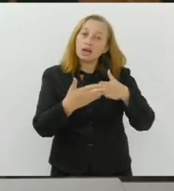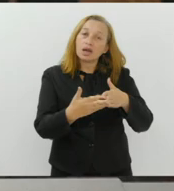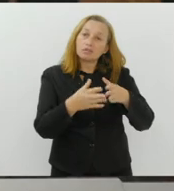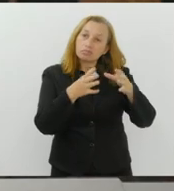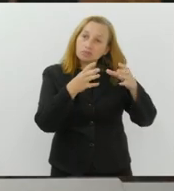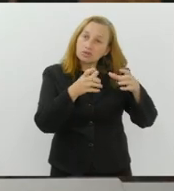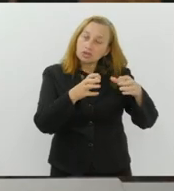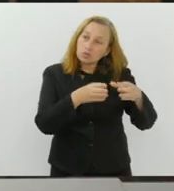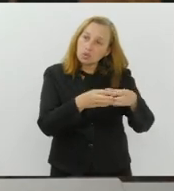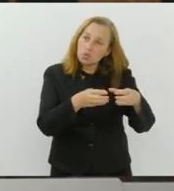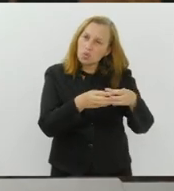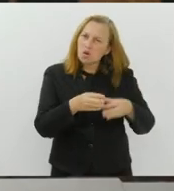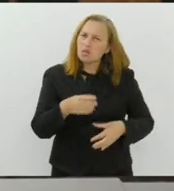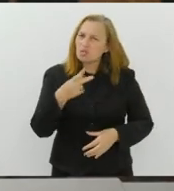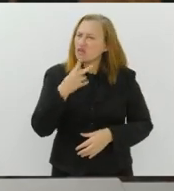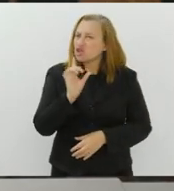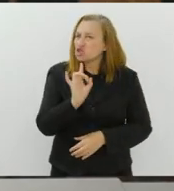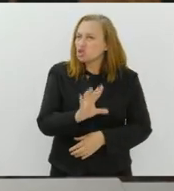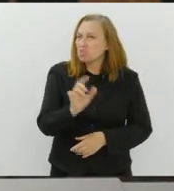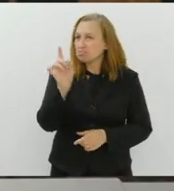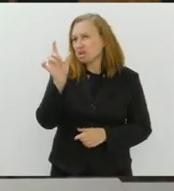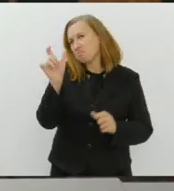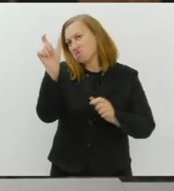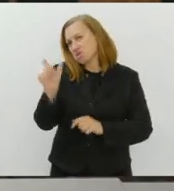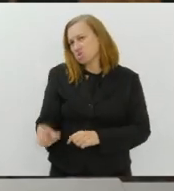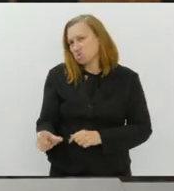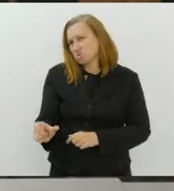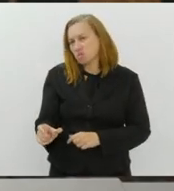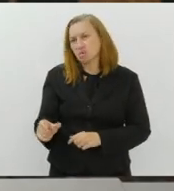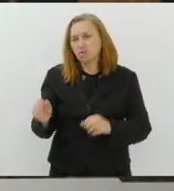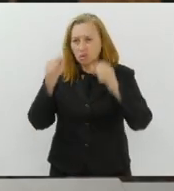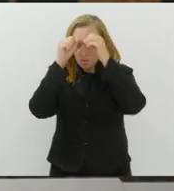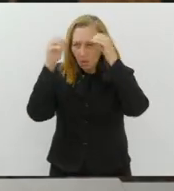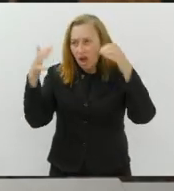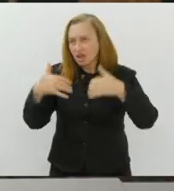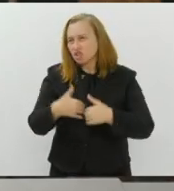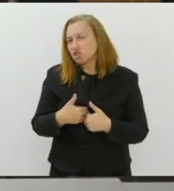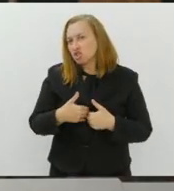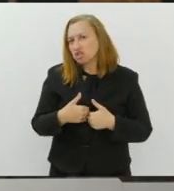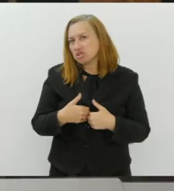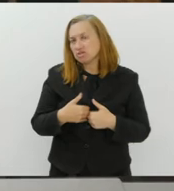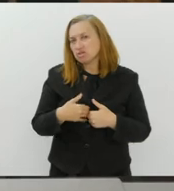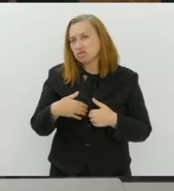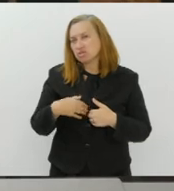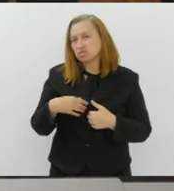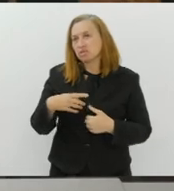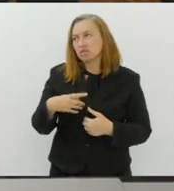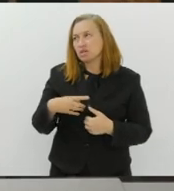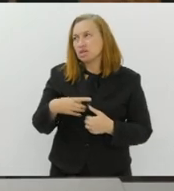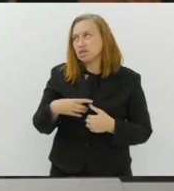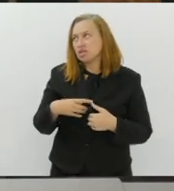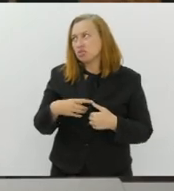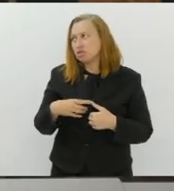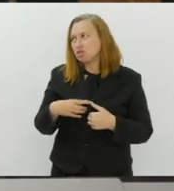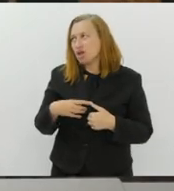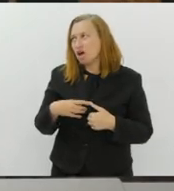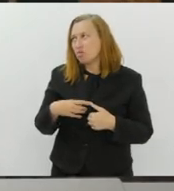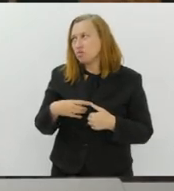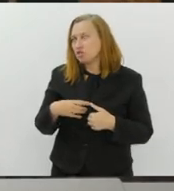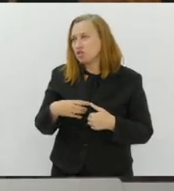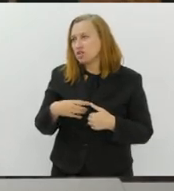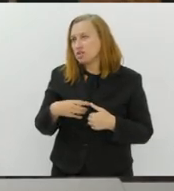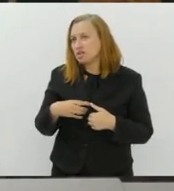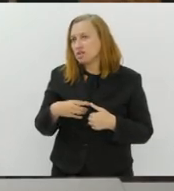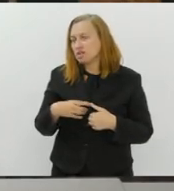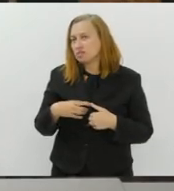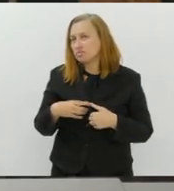aí eu não falo só da pessoa com autismo, com síndrome de Down, com a deficiência intelectual, com a deficiência